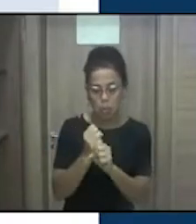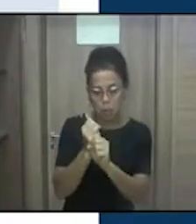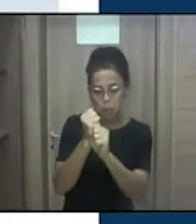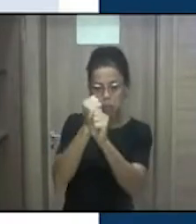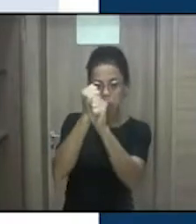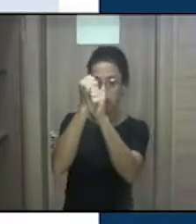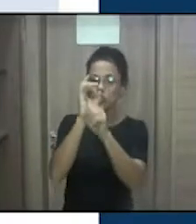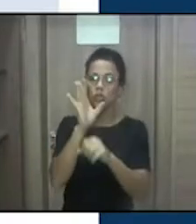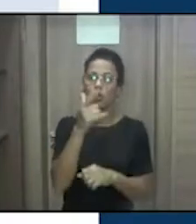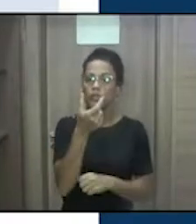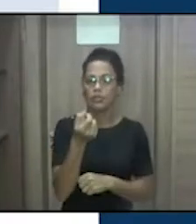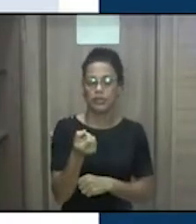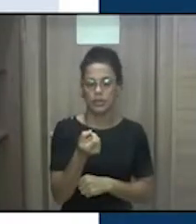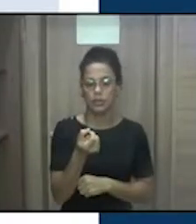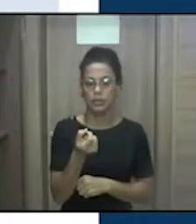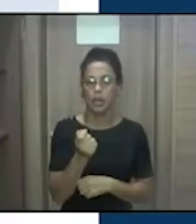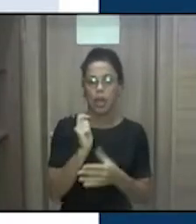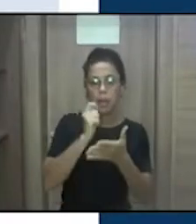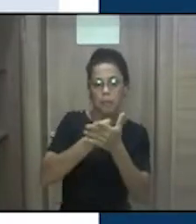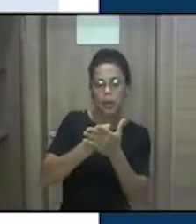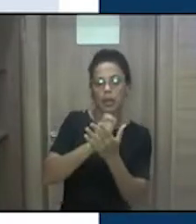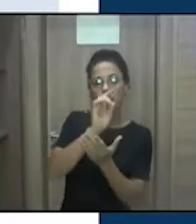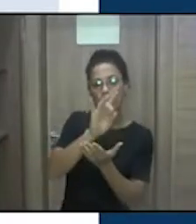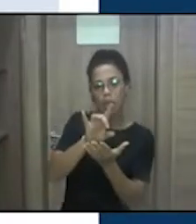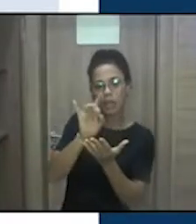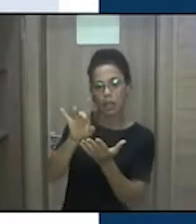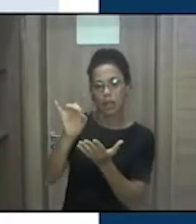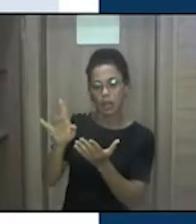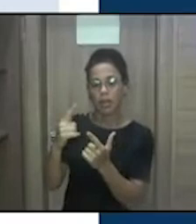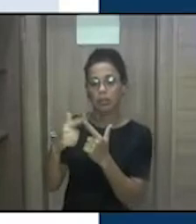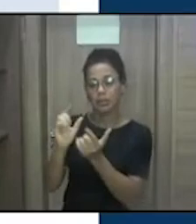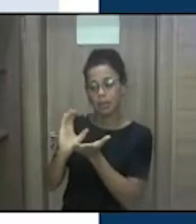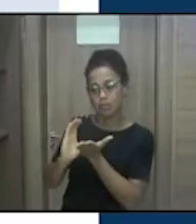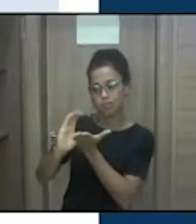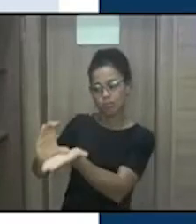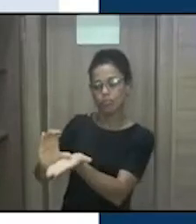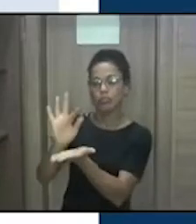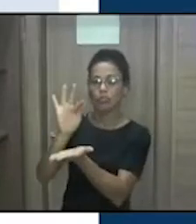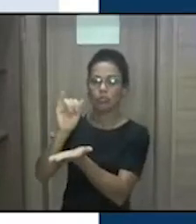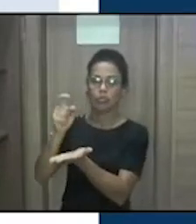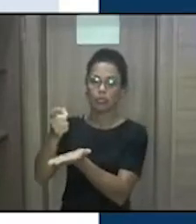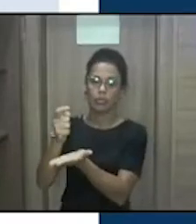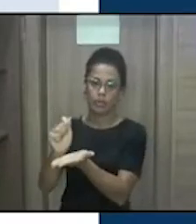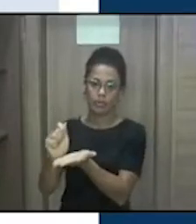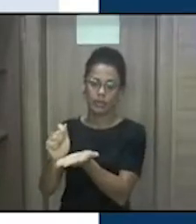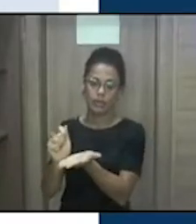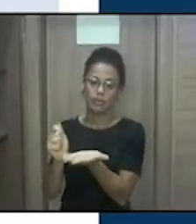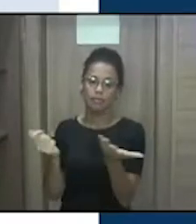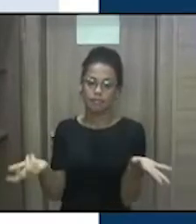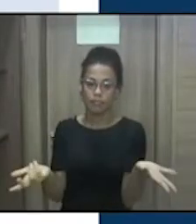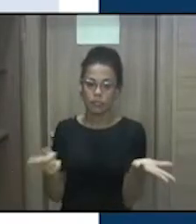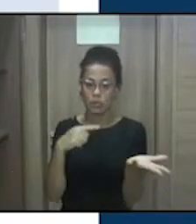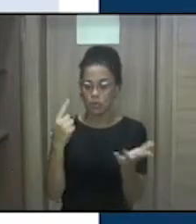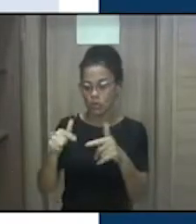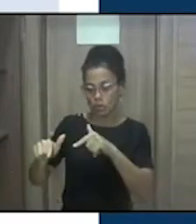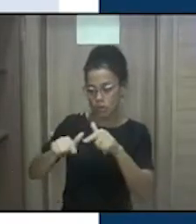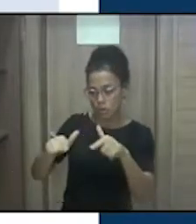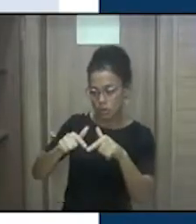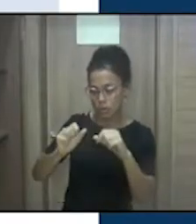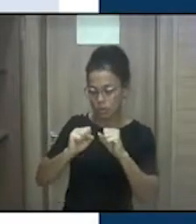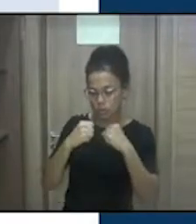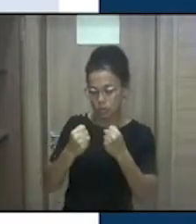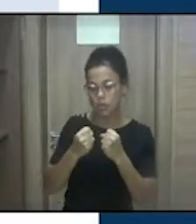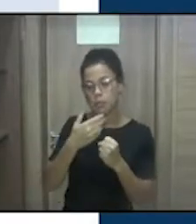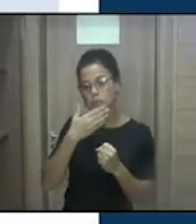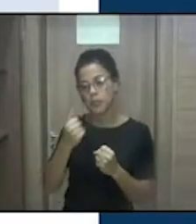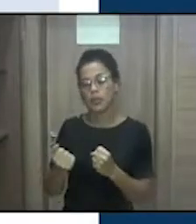por unidade e pague melhor do que eu pague na faixa, né? Então, a gente estamos trabalhando aí com a nova